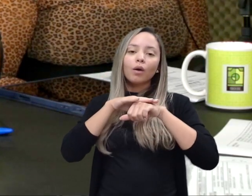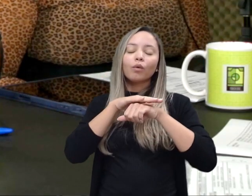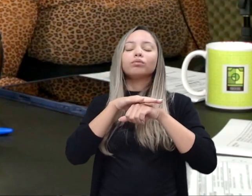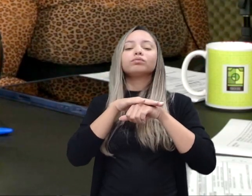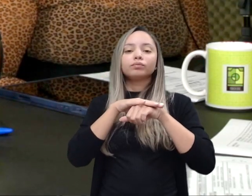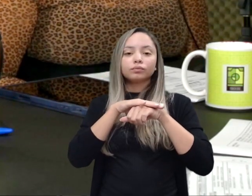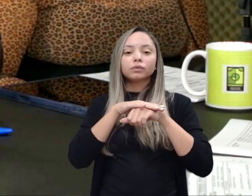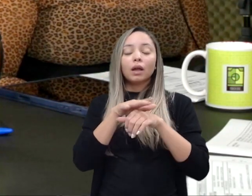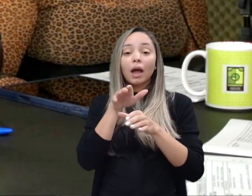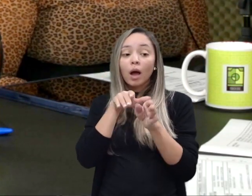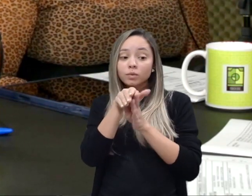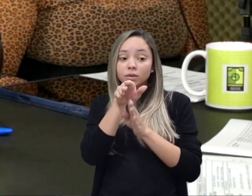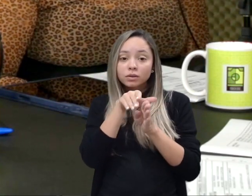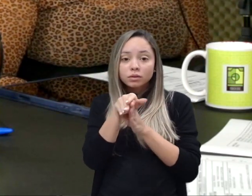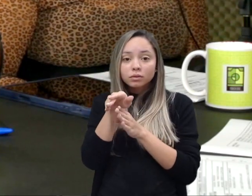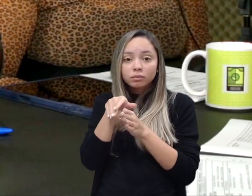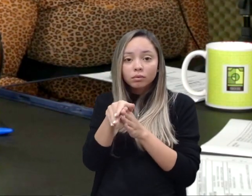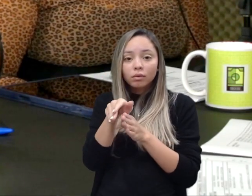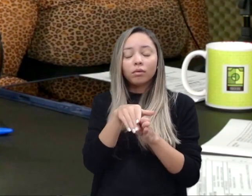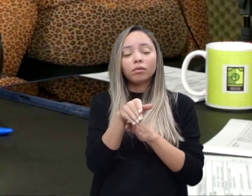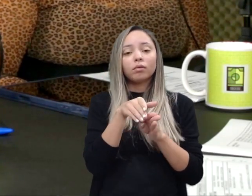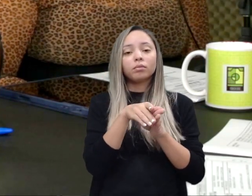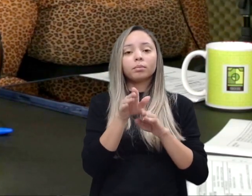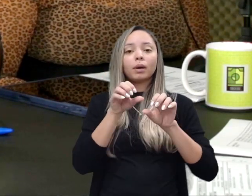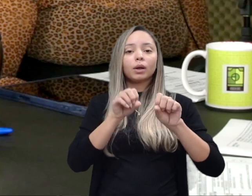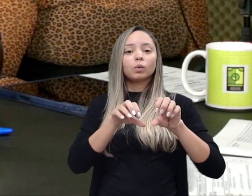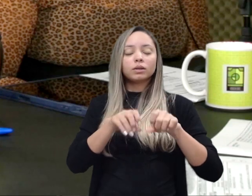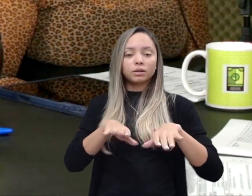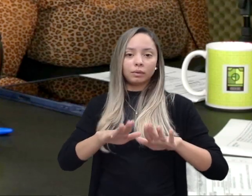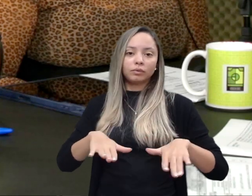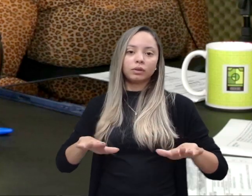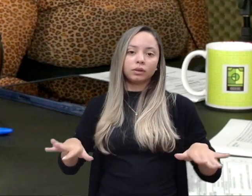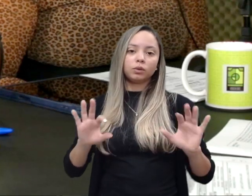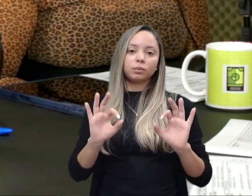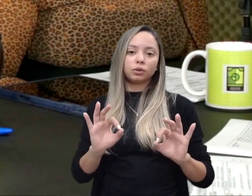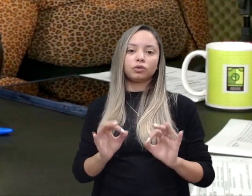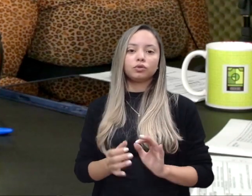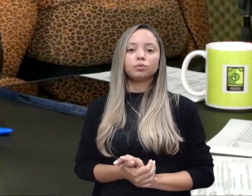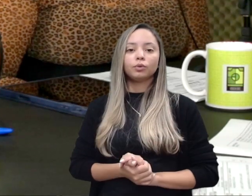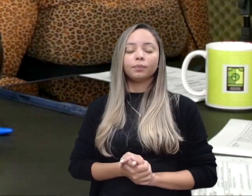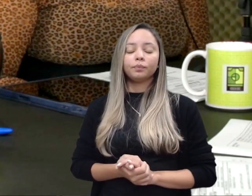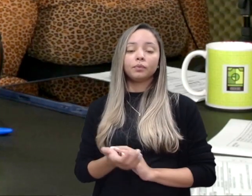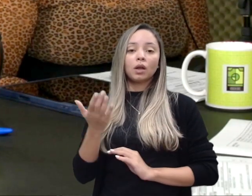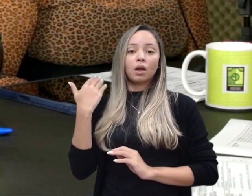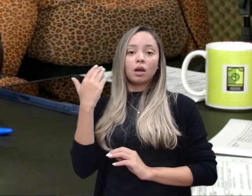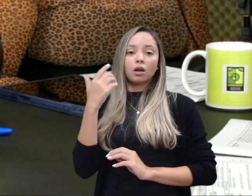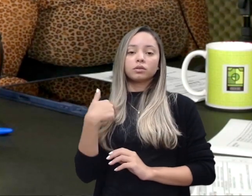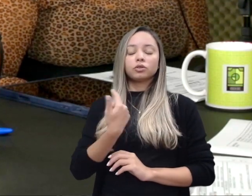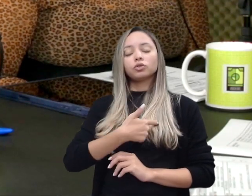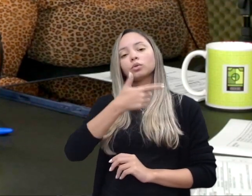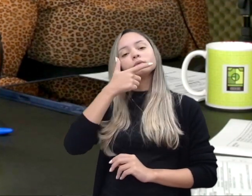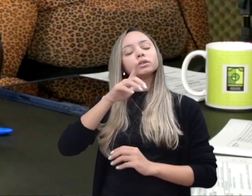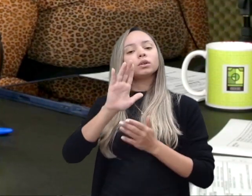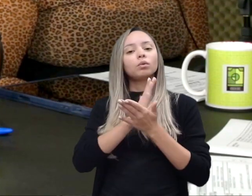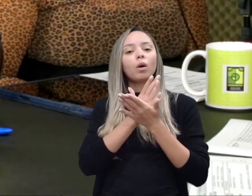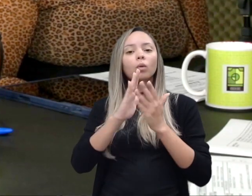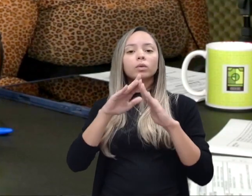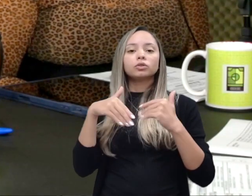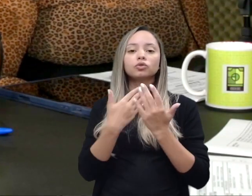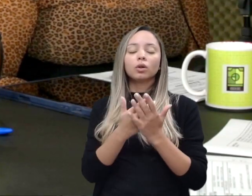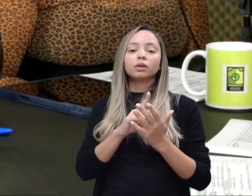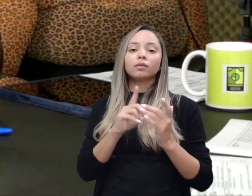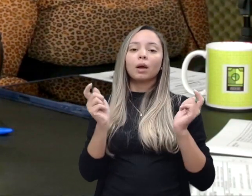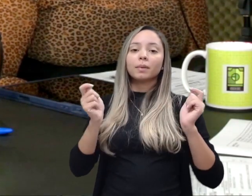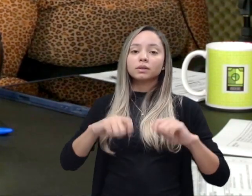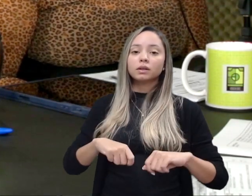para a educação infantil mesmo. Por um tempo, algumas escolas, a gente chegou a fazer capacitações, mas como a